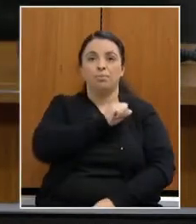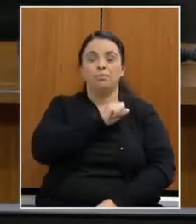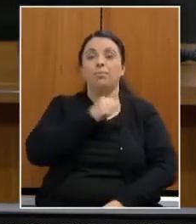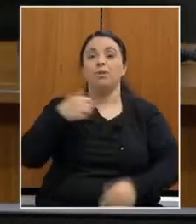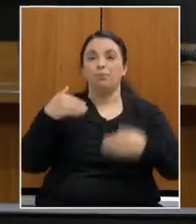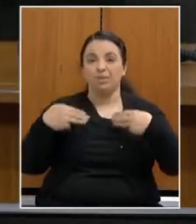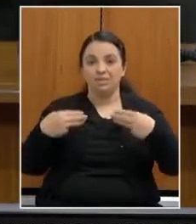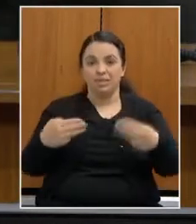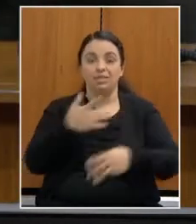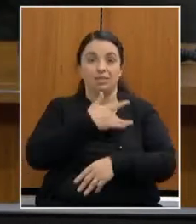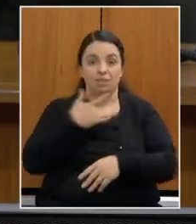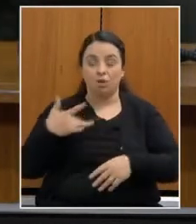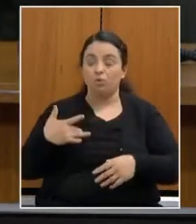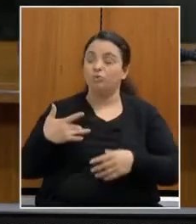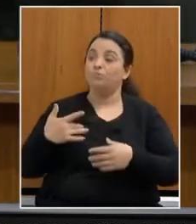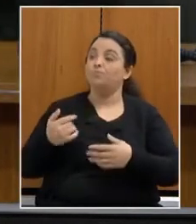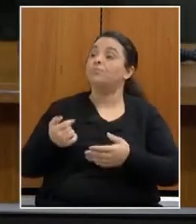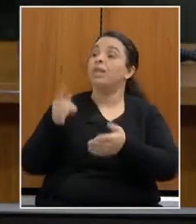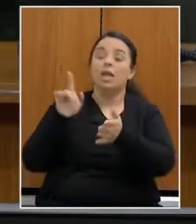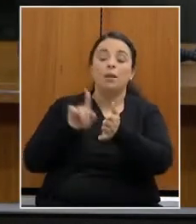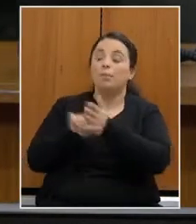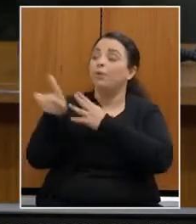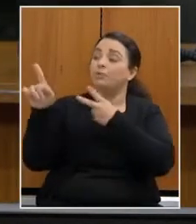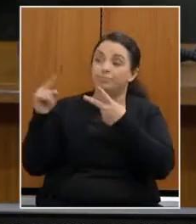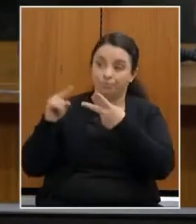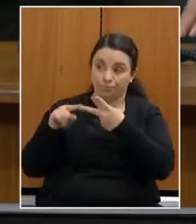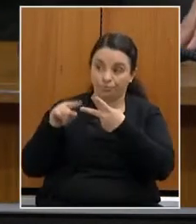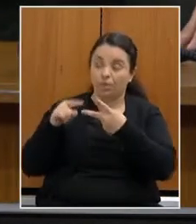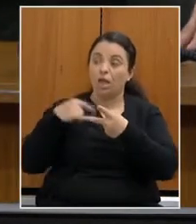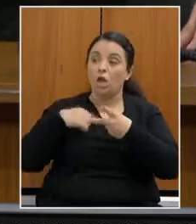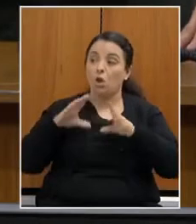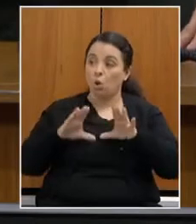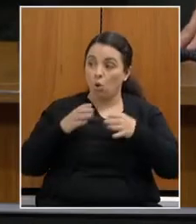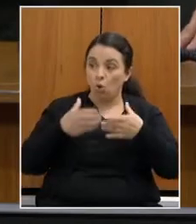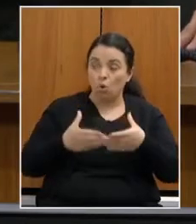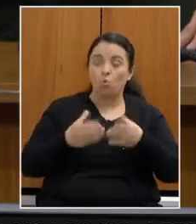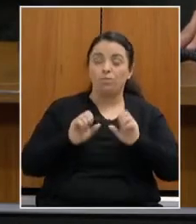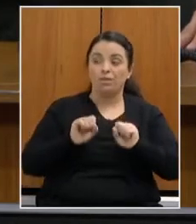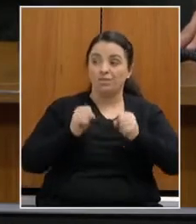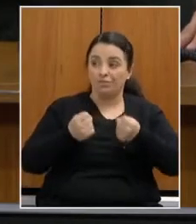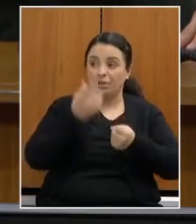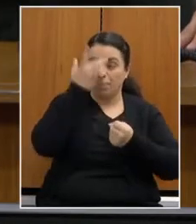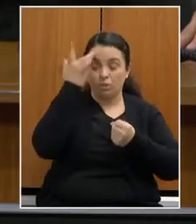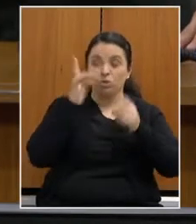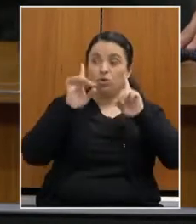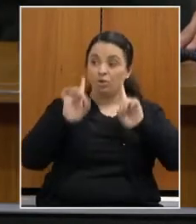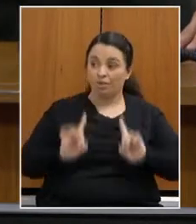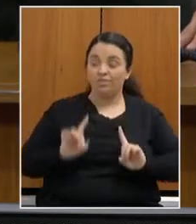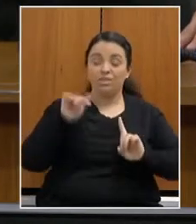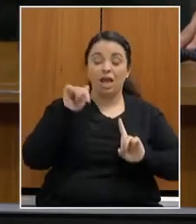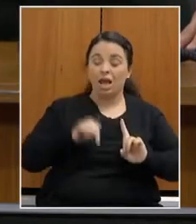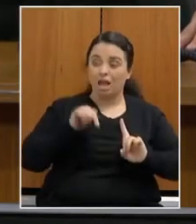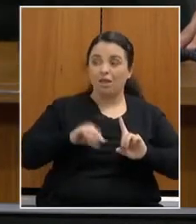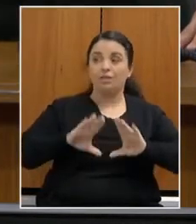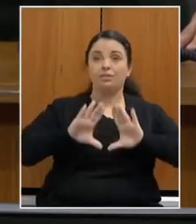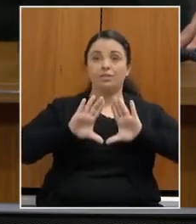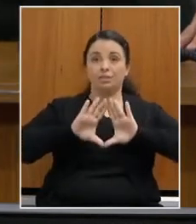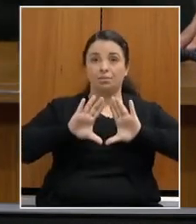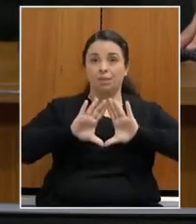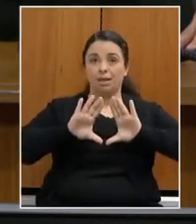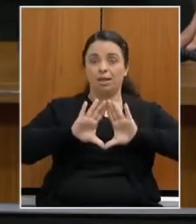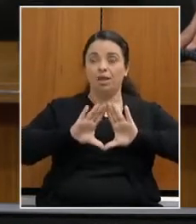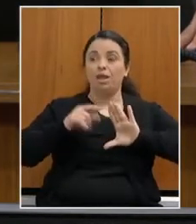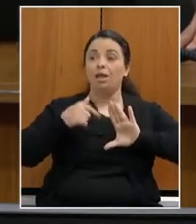questão deputado eu faço parte da comissão em defesa das pessoas com deficiência aqui na casa e